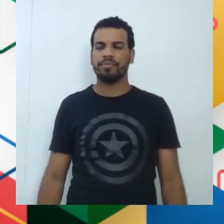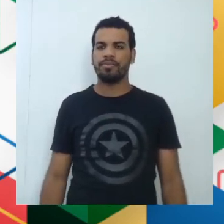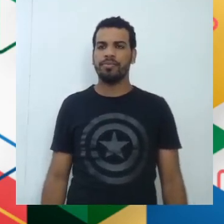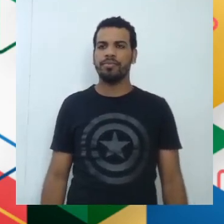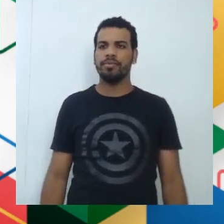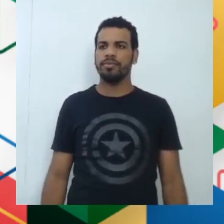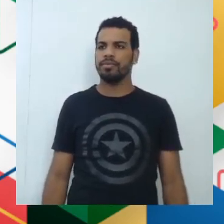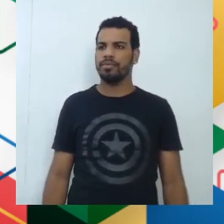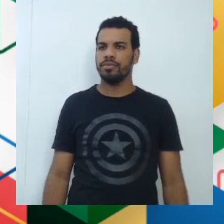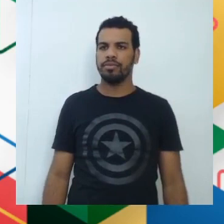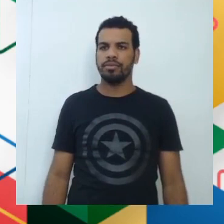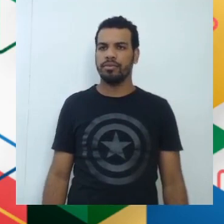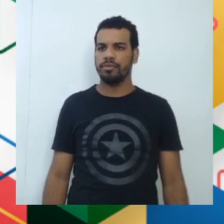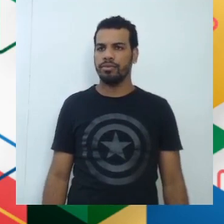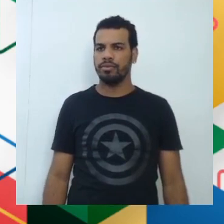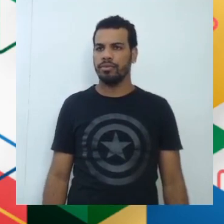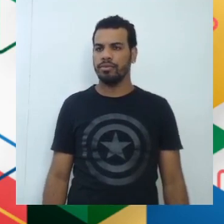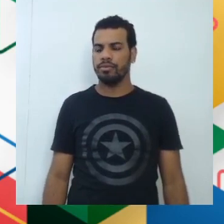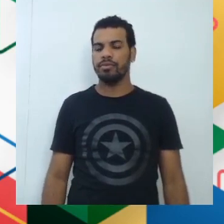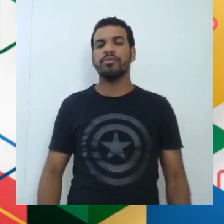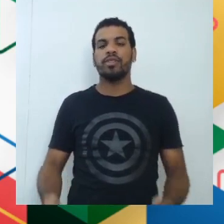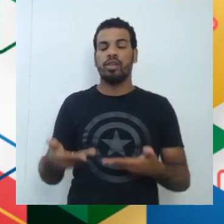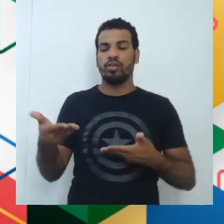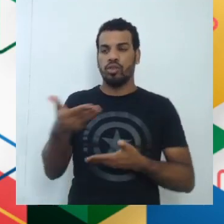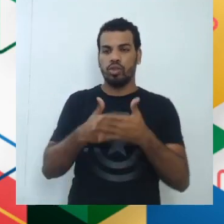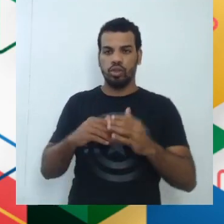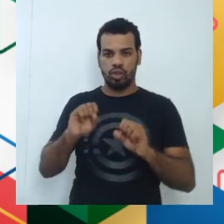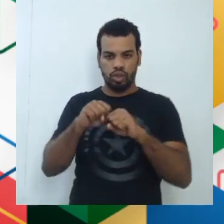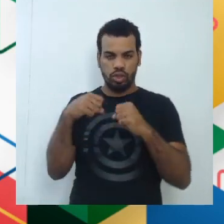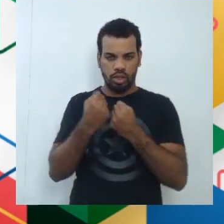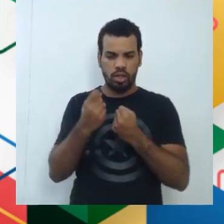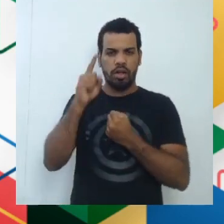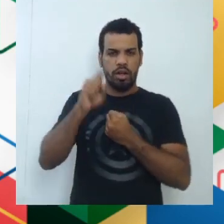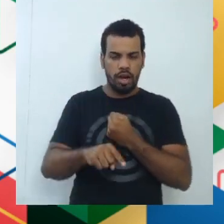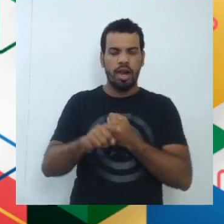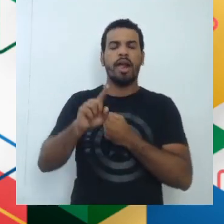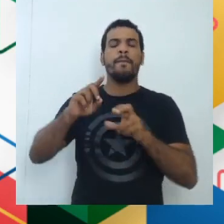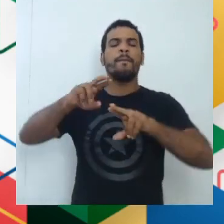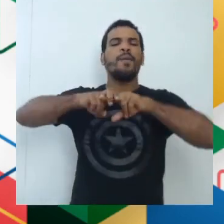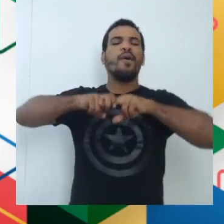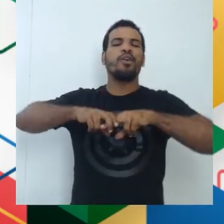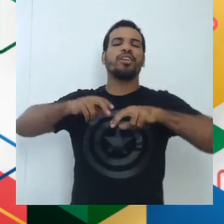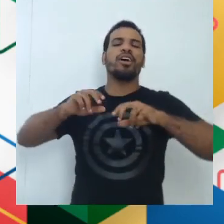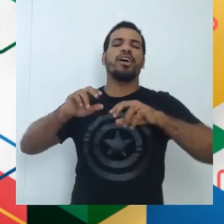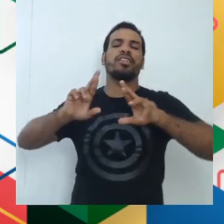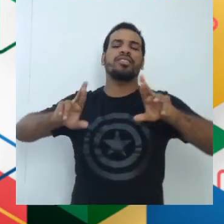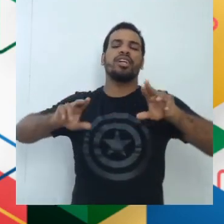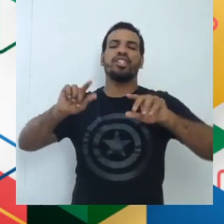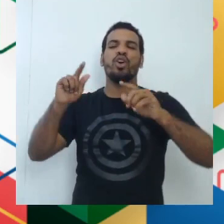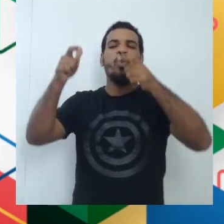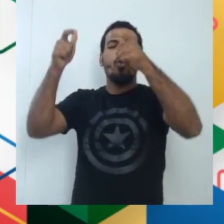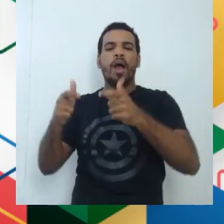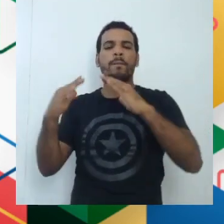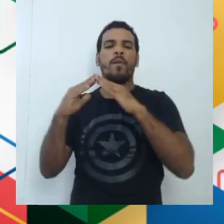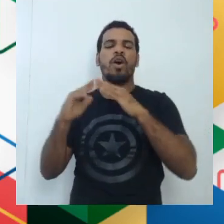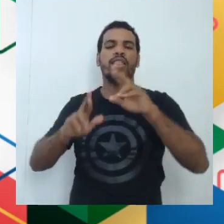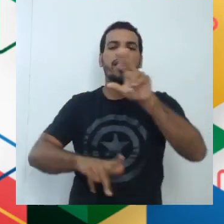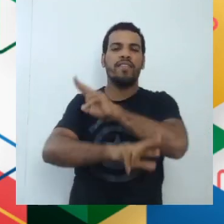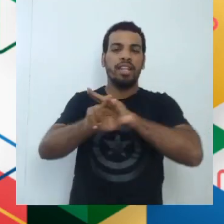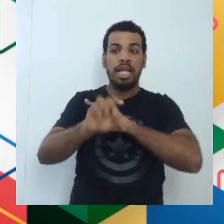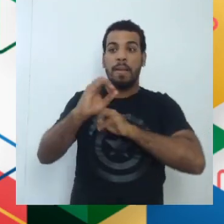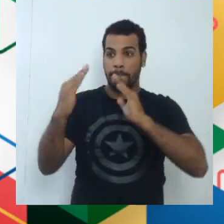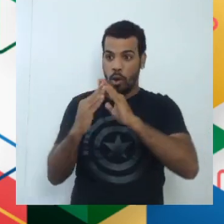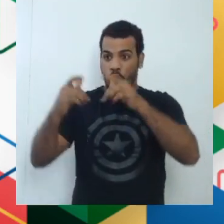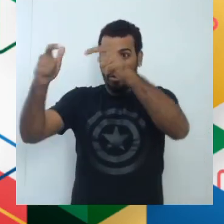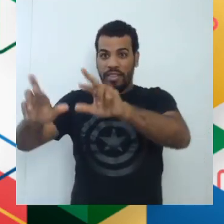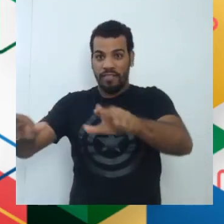indivíduos da sociedade capitalista têm por base as diferenças geográficas, pois estas mostram o nível intelectual que